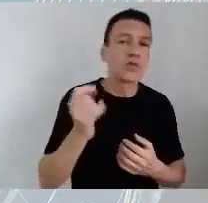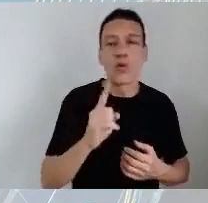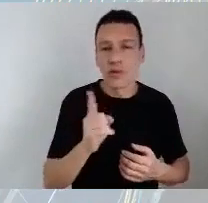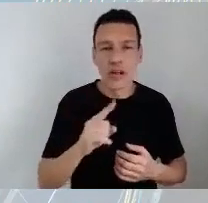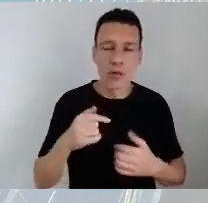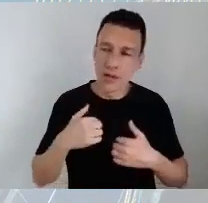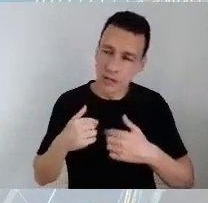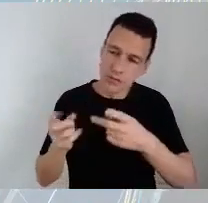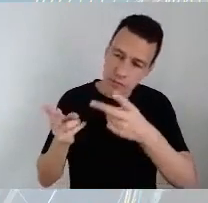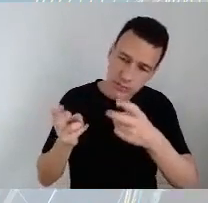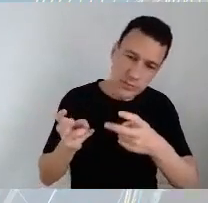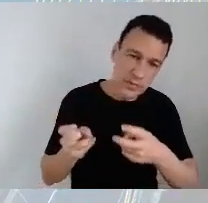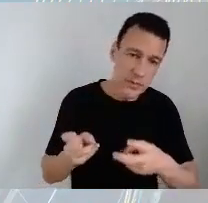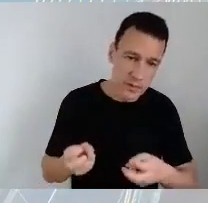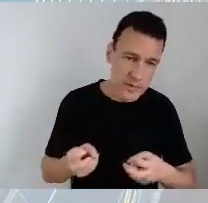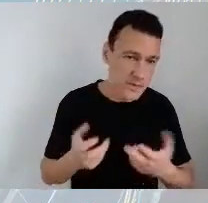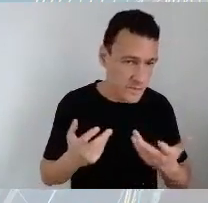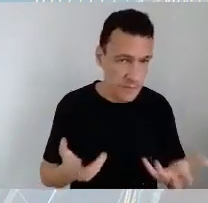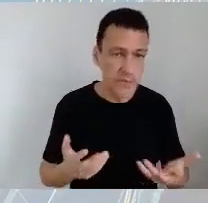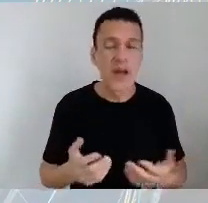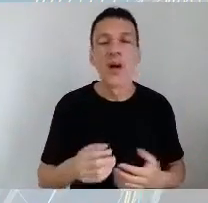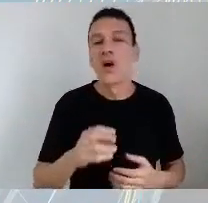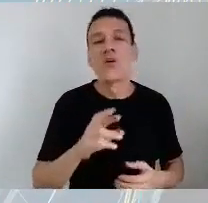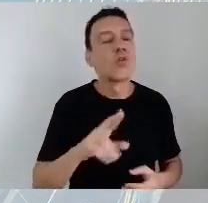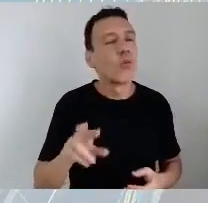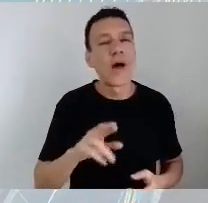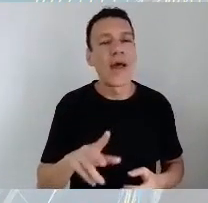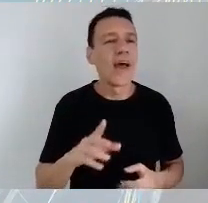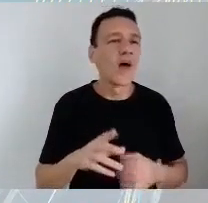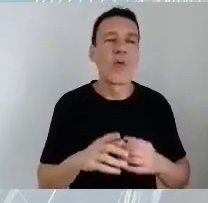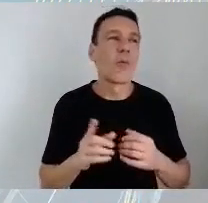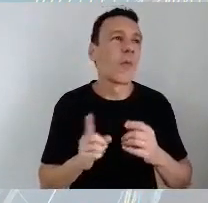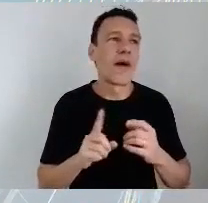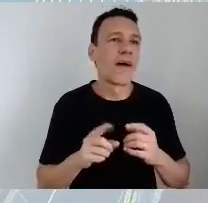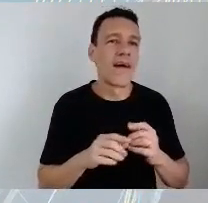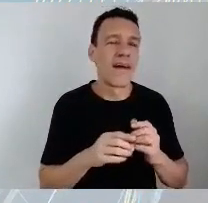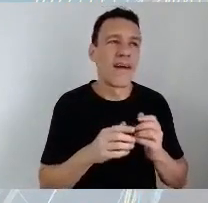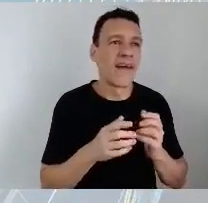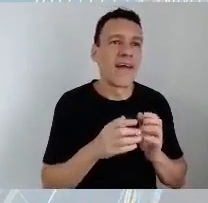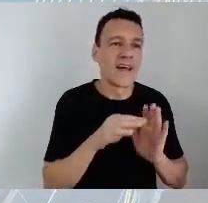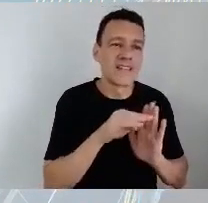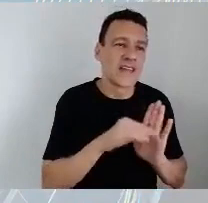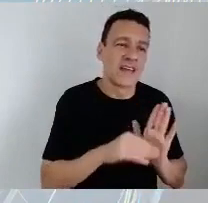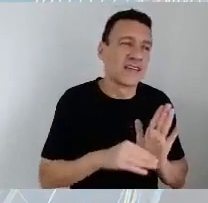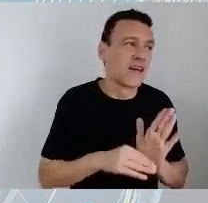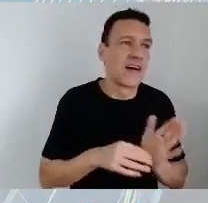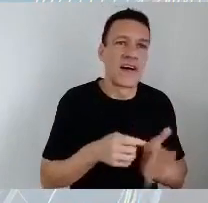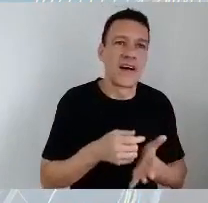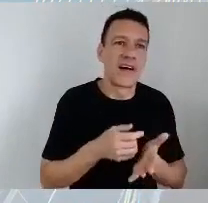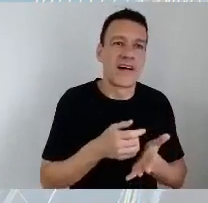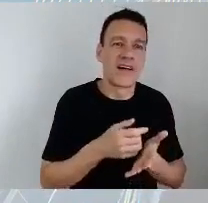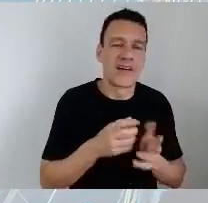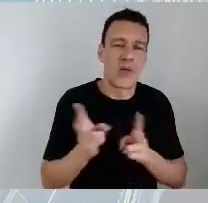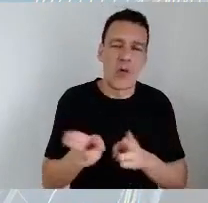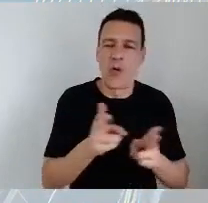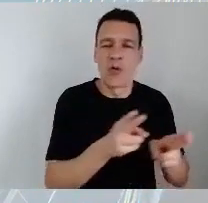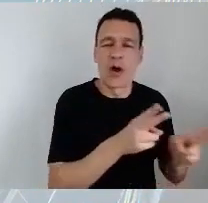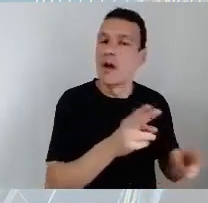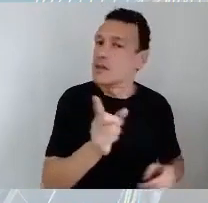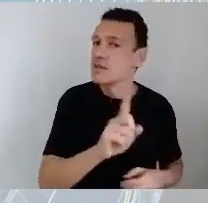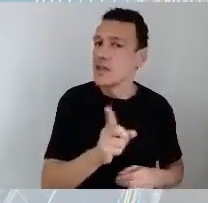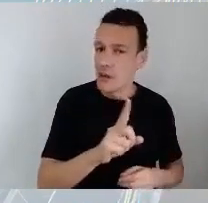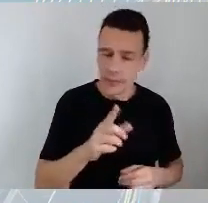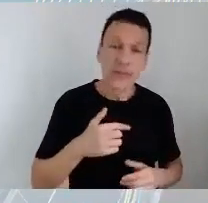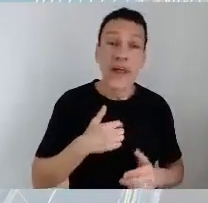de bolo, eu queria trazer algo mais prático, onde vocês pudessem aplicar e talvez levar também para o time de vocês. Eu construí um